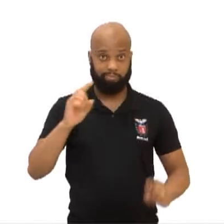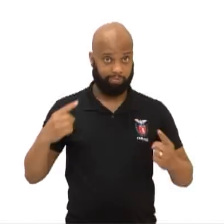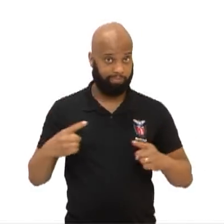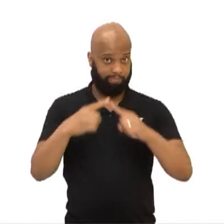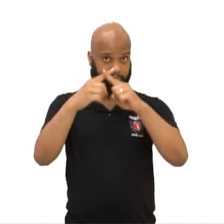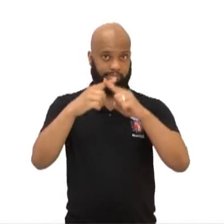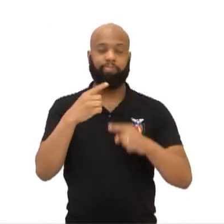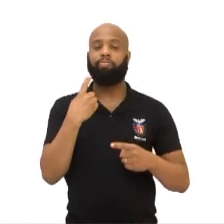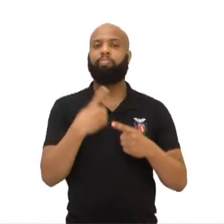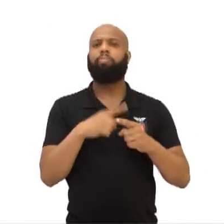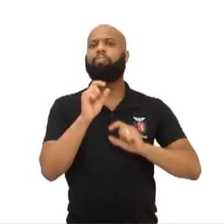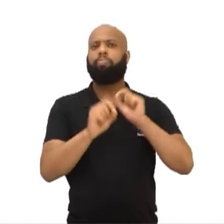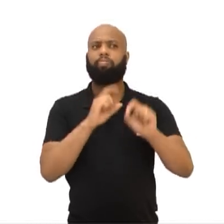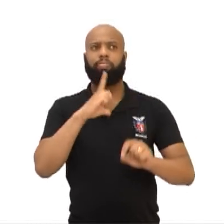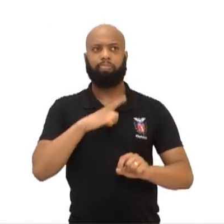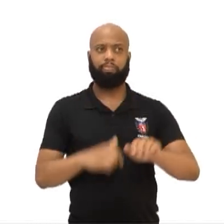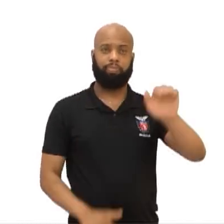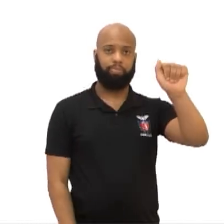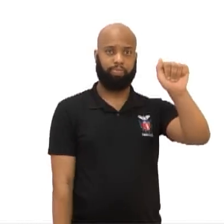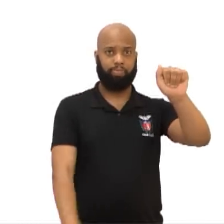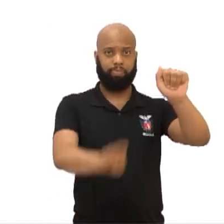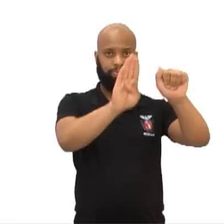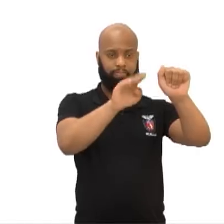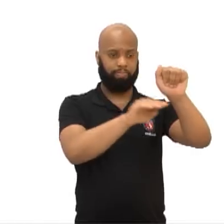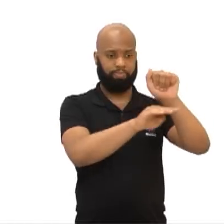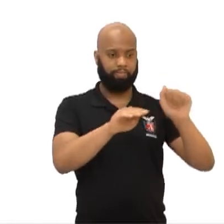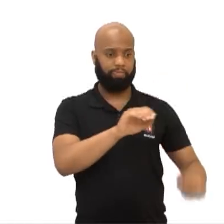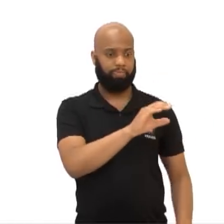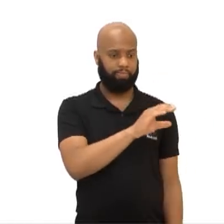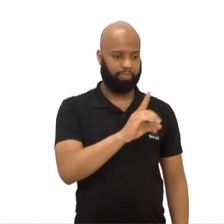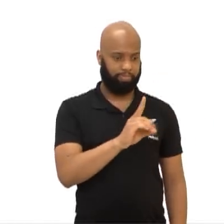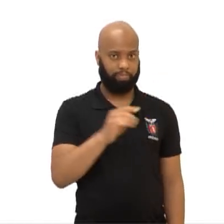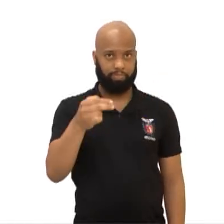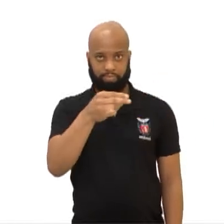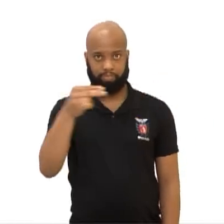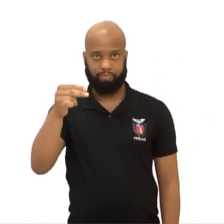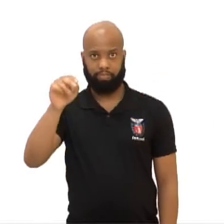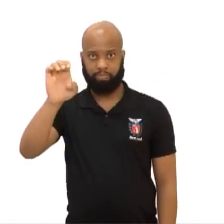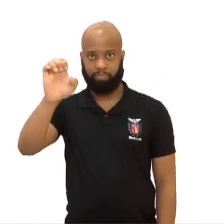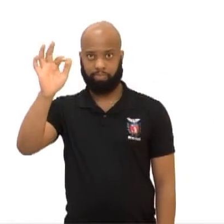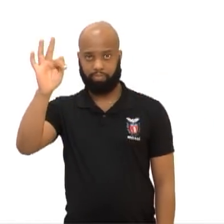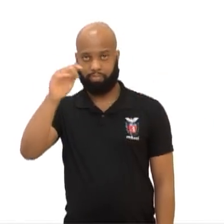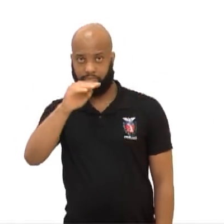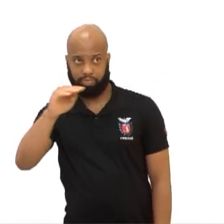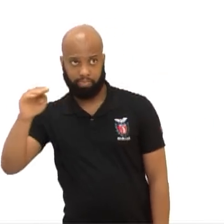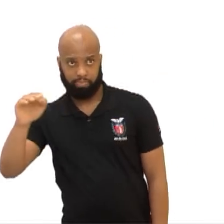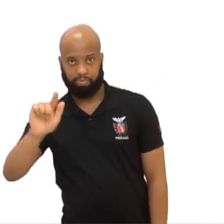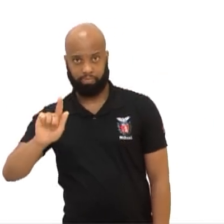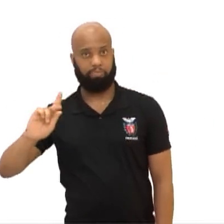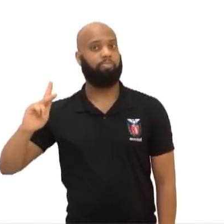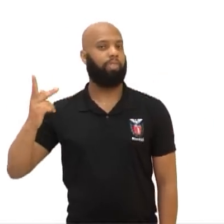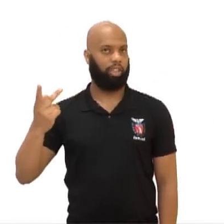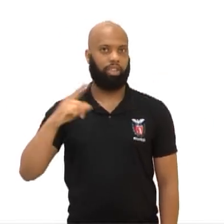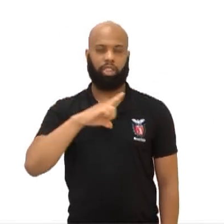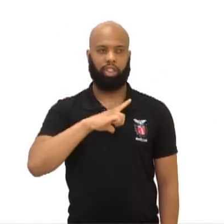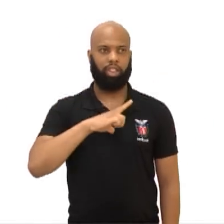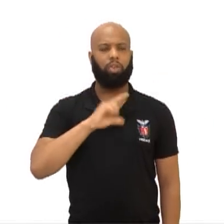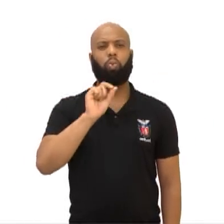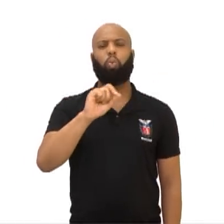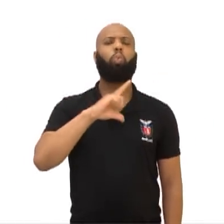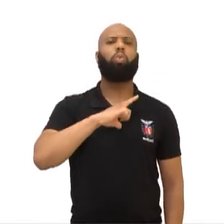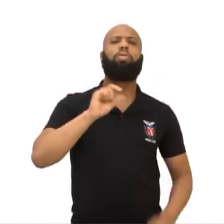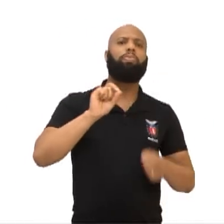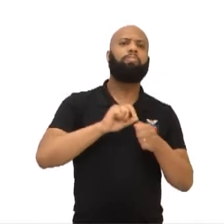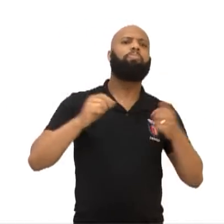segmentos proporcionais são AB sobre CD igual a EF sobre GH. O que eu tenho